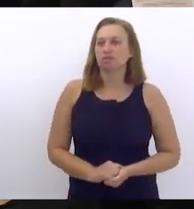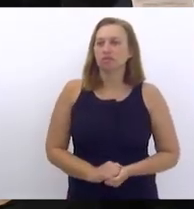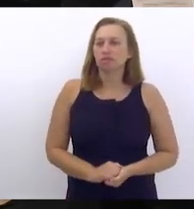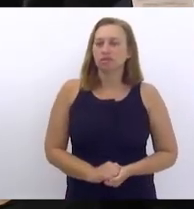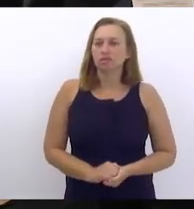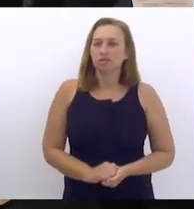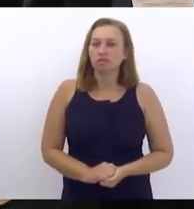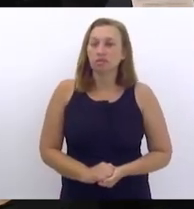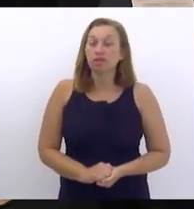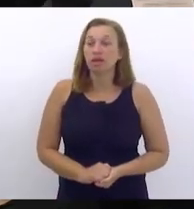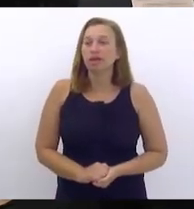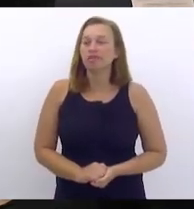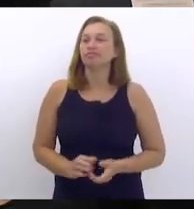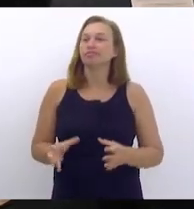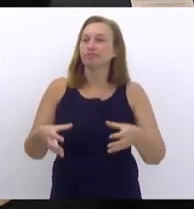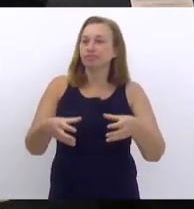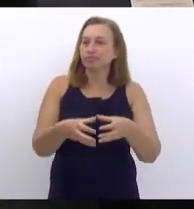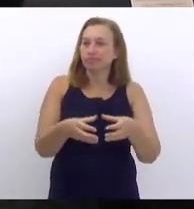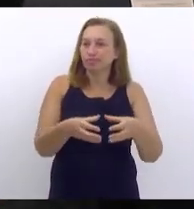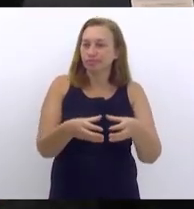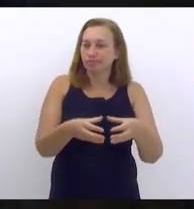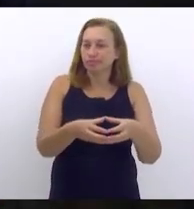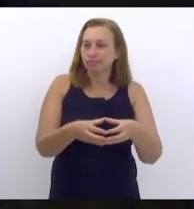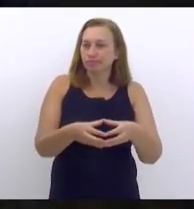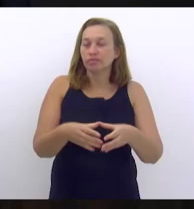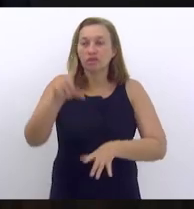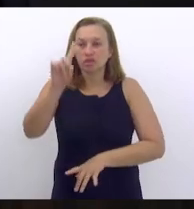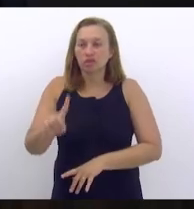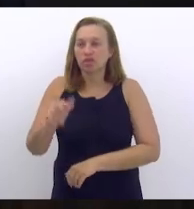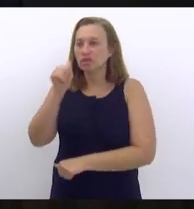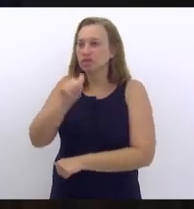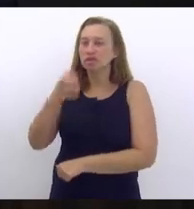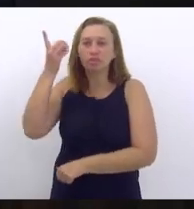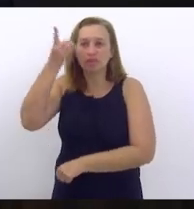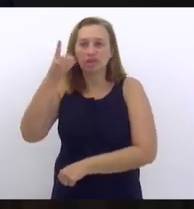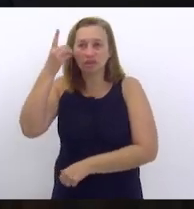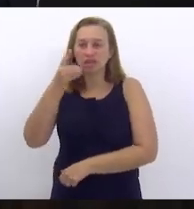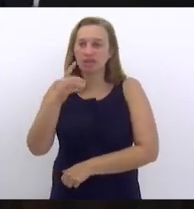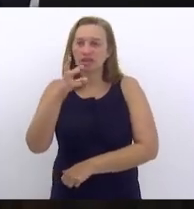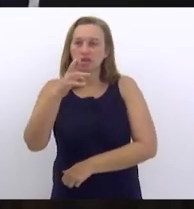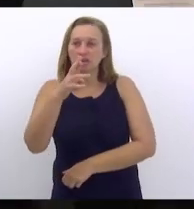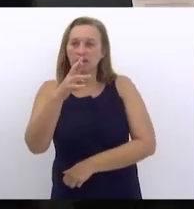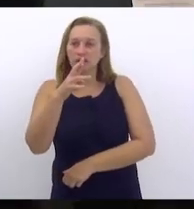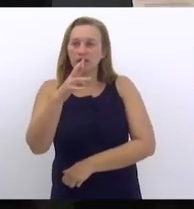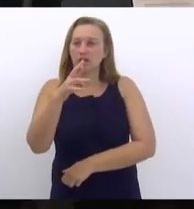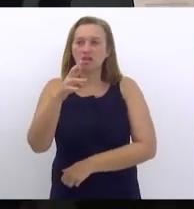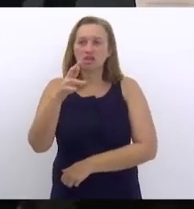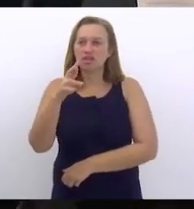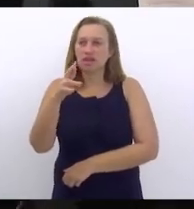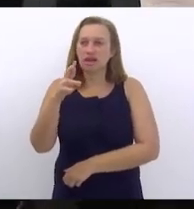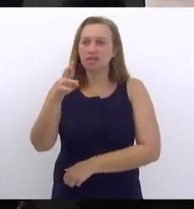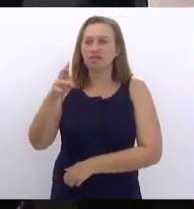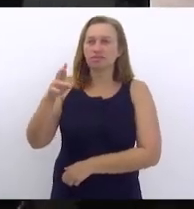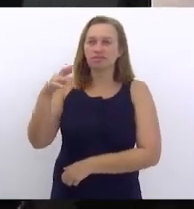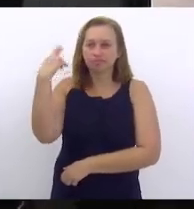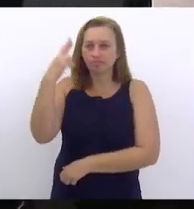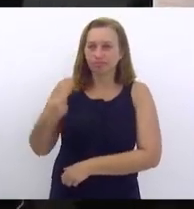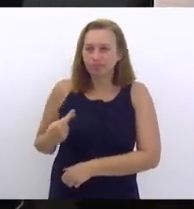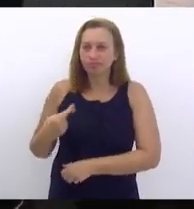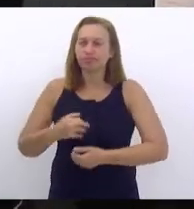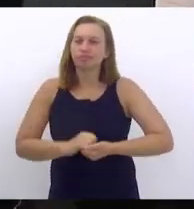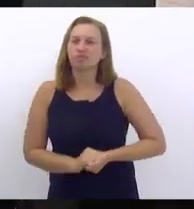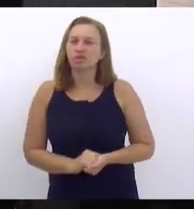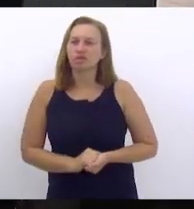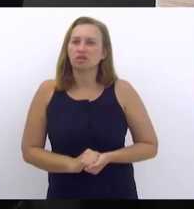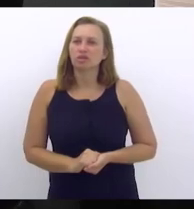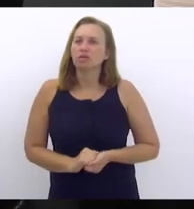Para emitir parecer pela Comissão de Defesa dos Direitos da Mulher, deputada Renata Souza. Senhor presidente, muito pertinente